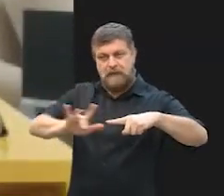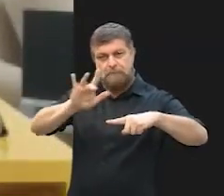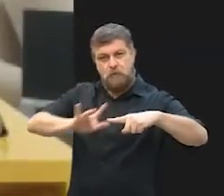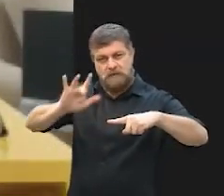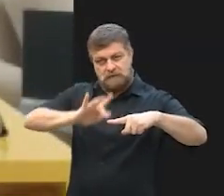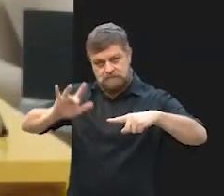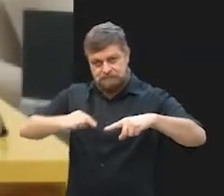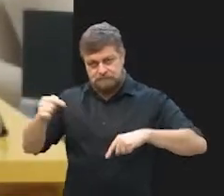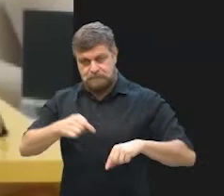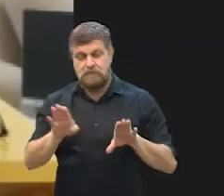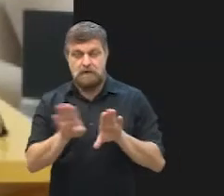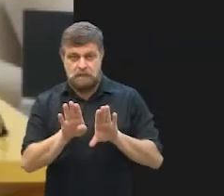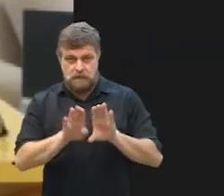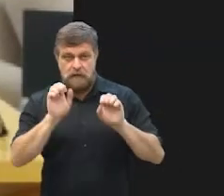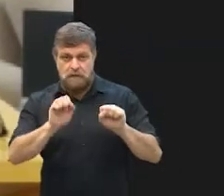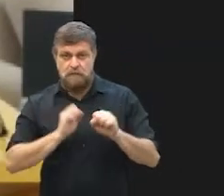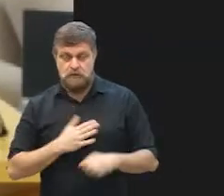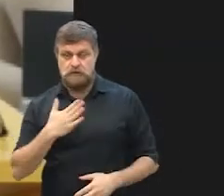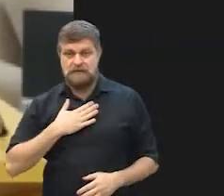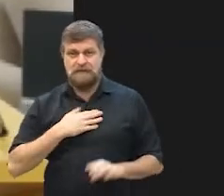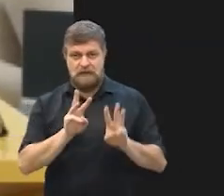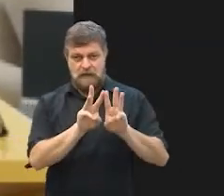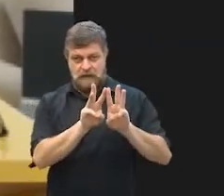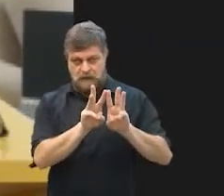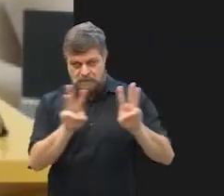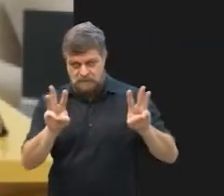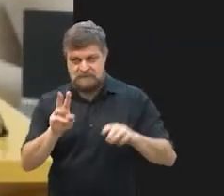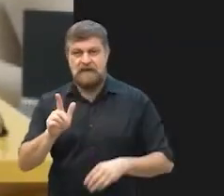Não é? Ele também pode ser adquirido pelo meu site,